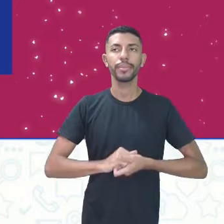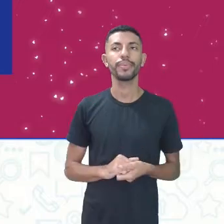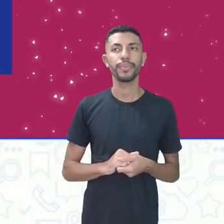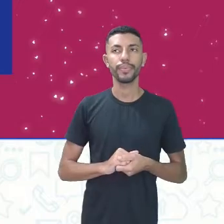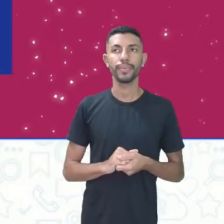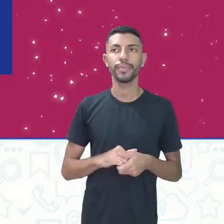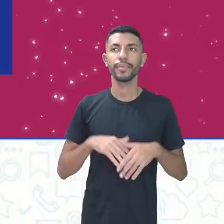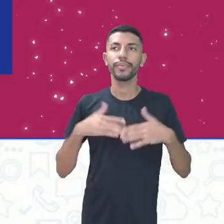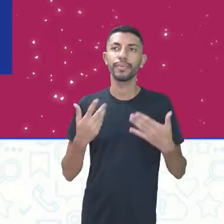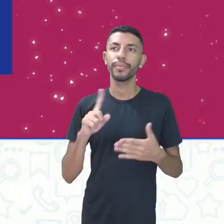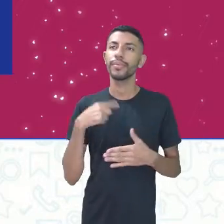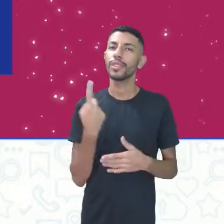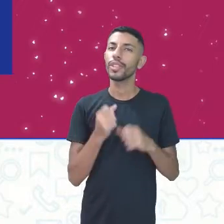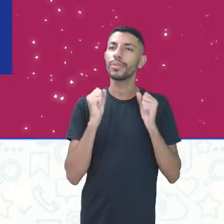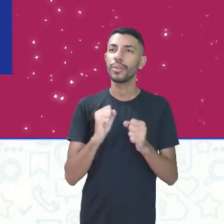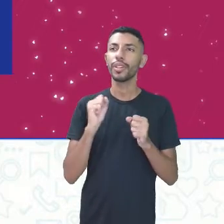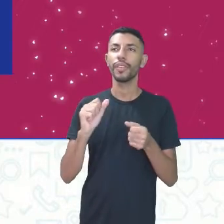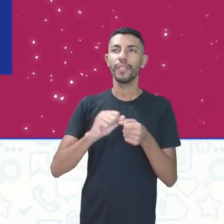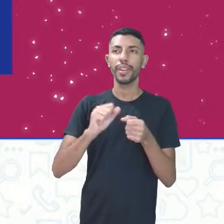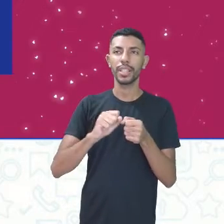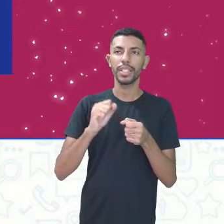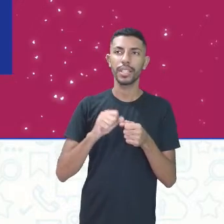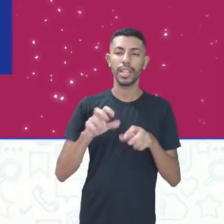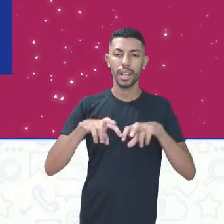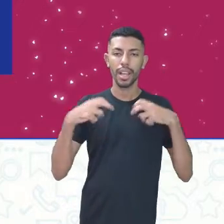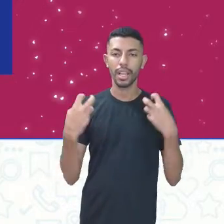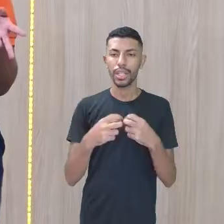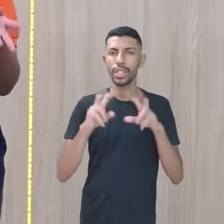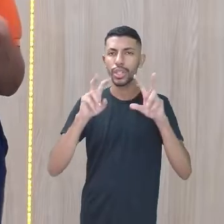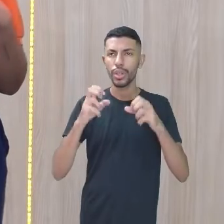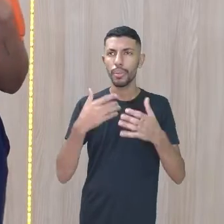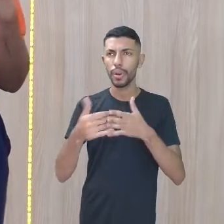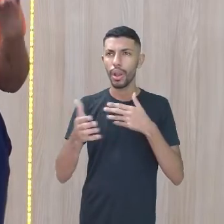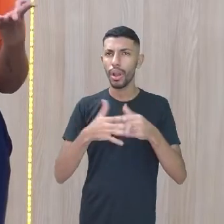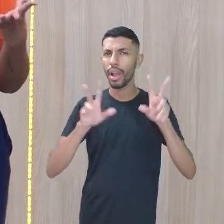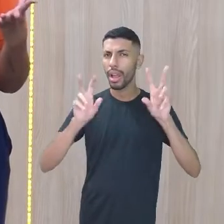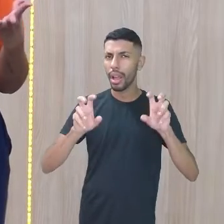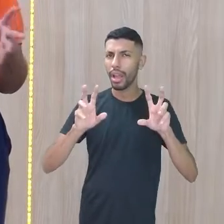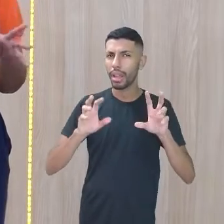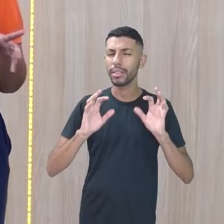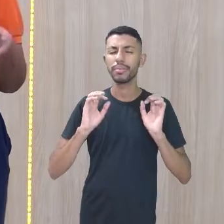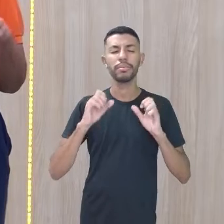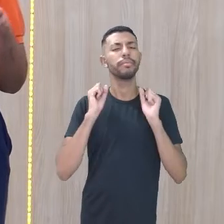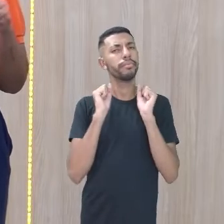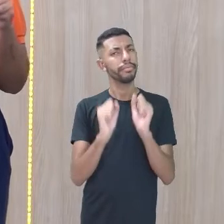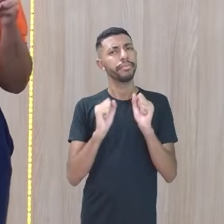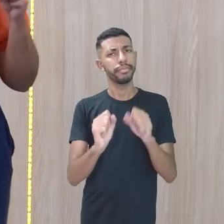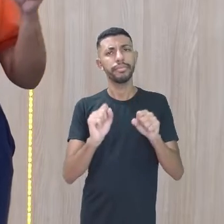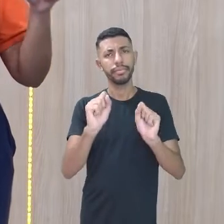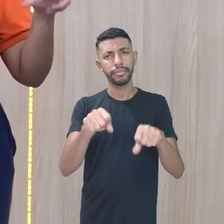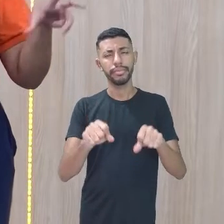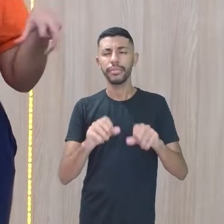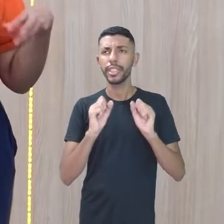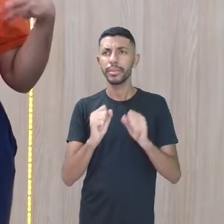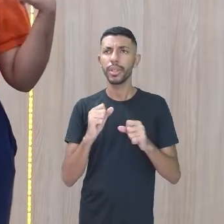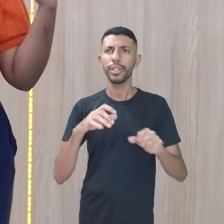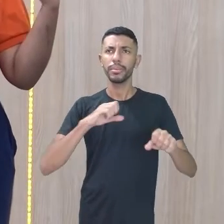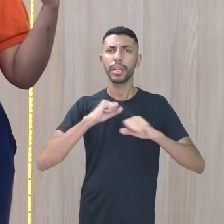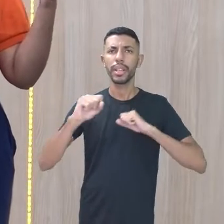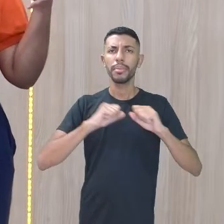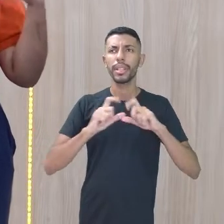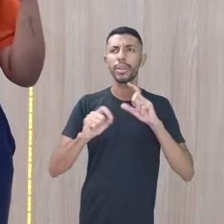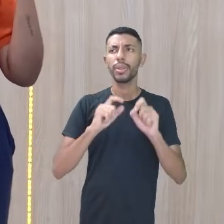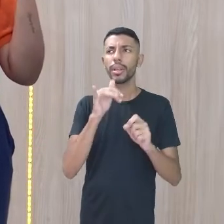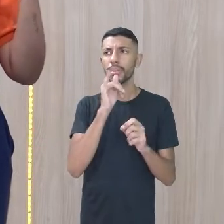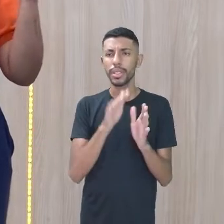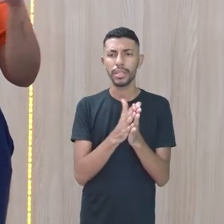vocês. E a gente pode fazer uma mesa redonda sobre qualquer assunto? Sim, né? A gente pode fazer uma mesa redonda para debater um